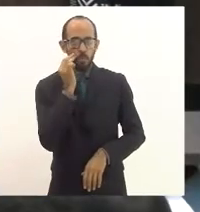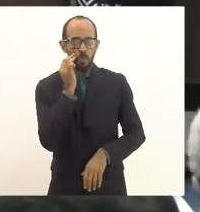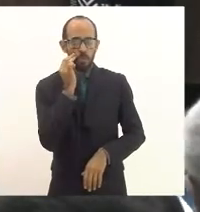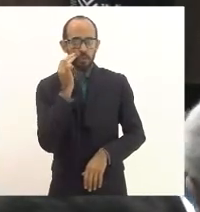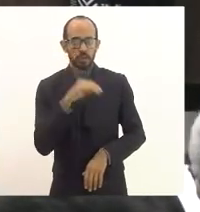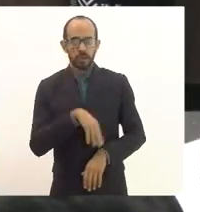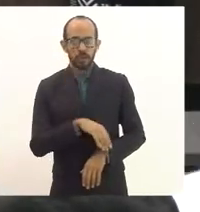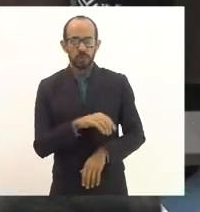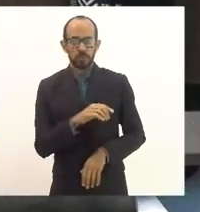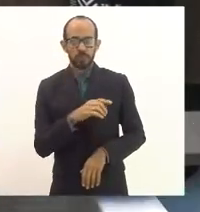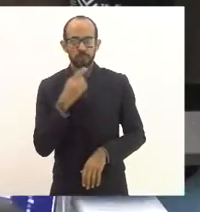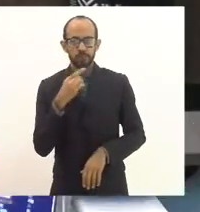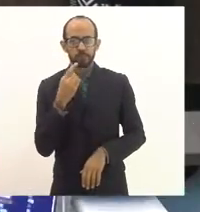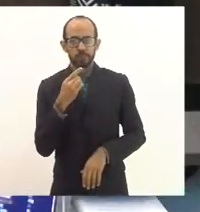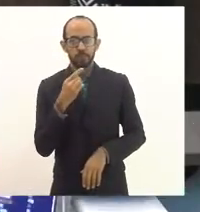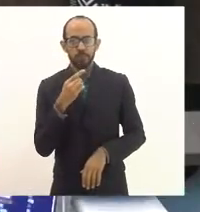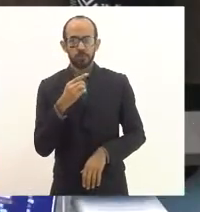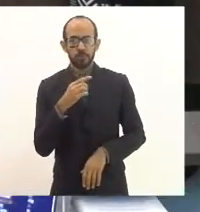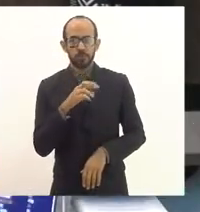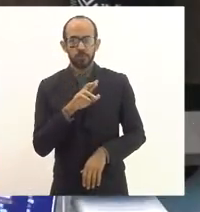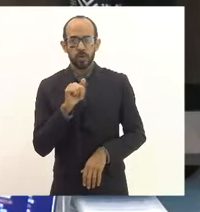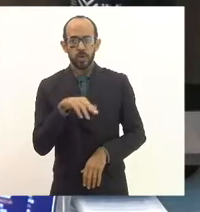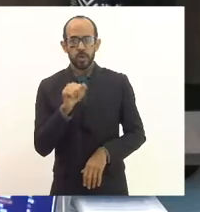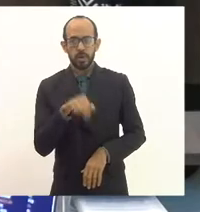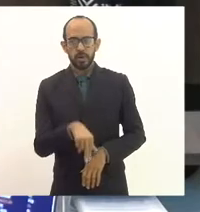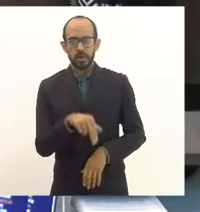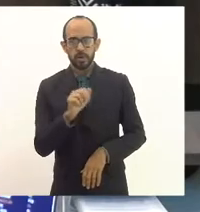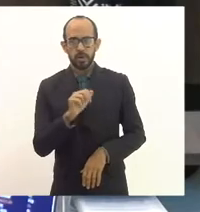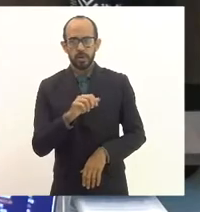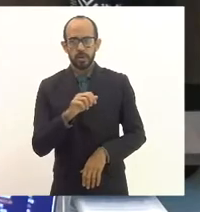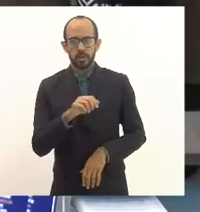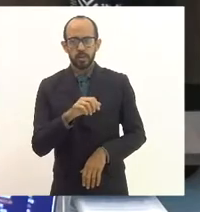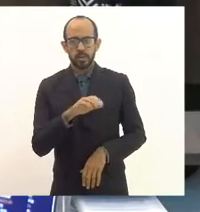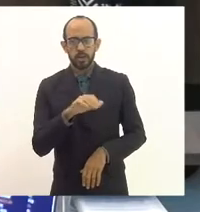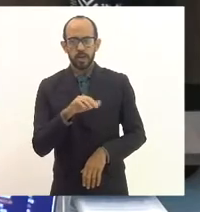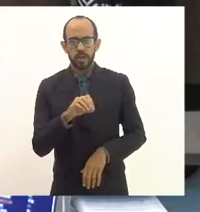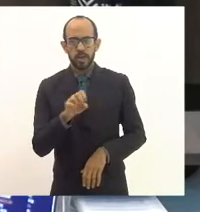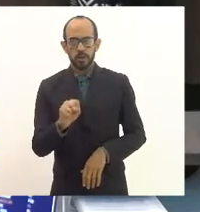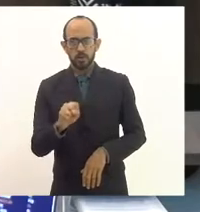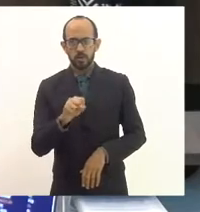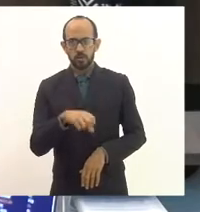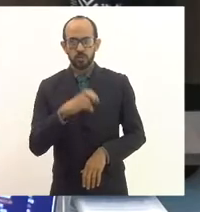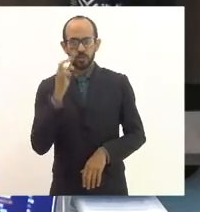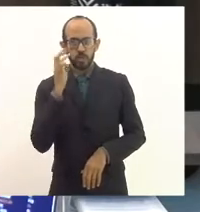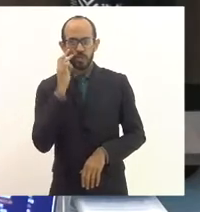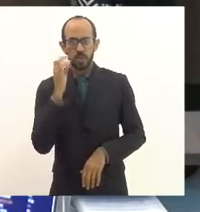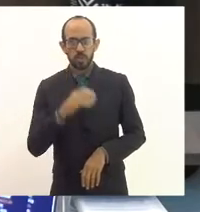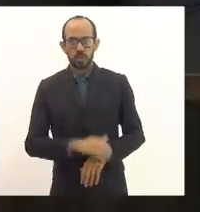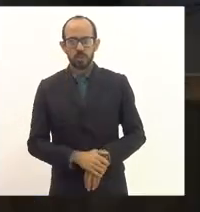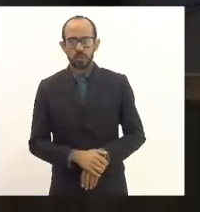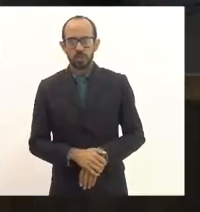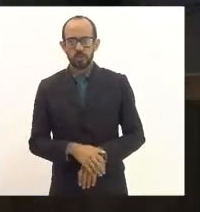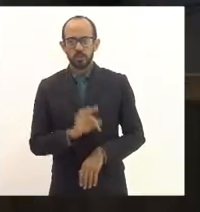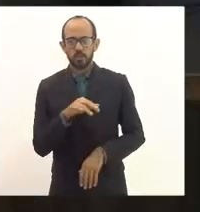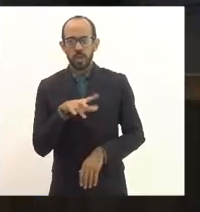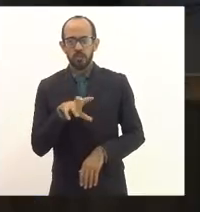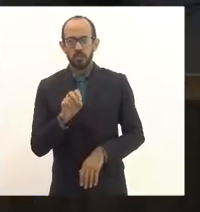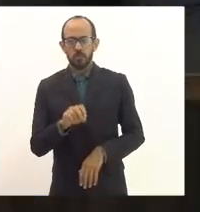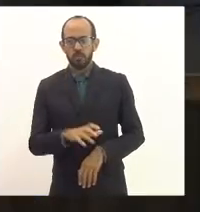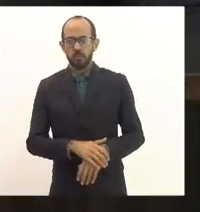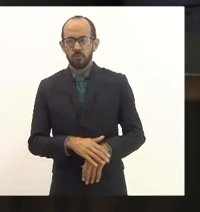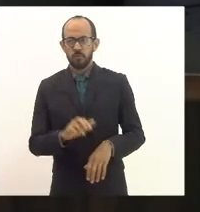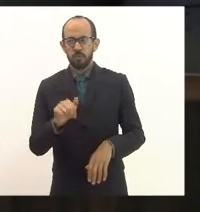deputado... Renan Ferreirinha, Carlos Mink, Flávio Serafini, Valdeque Carneiro e Anderson Moraes.